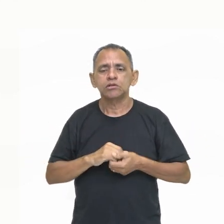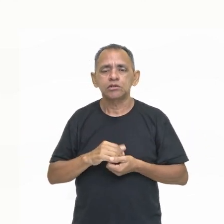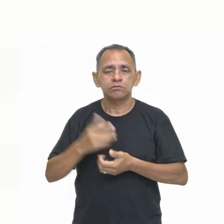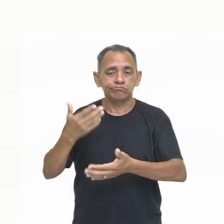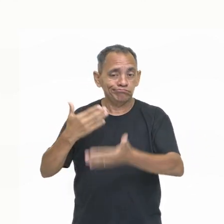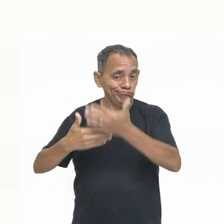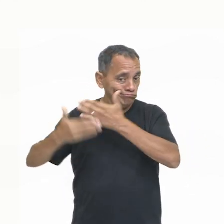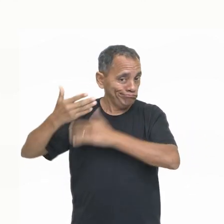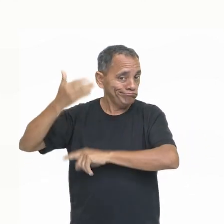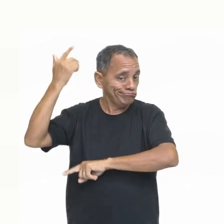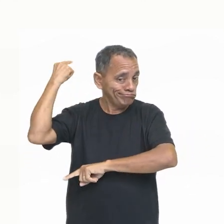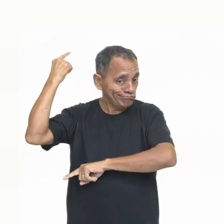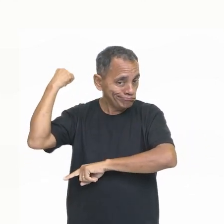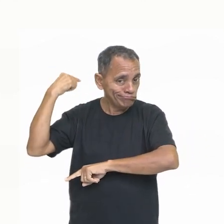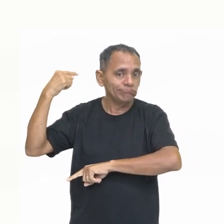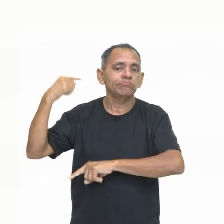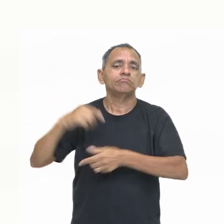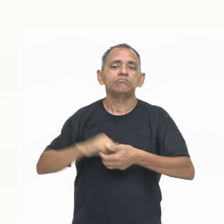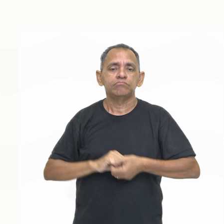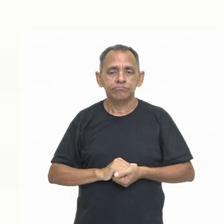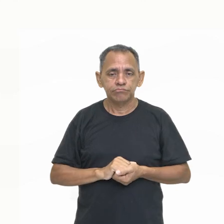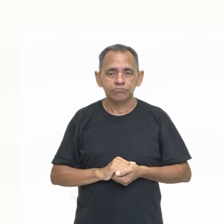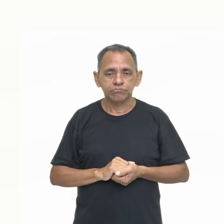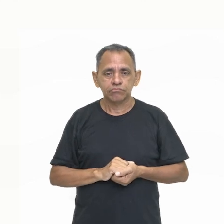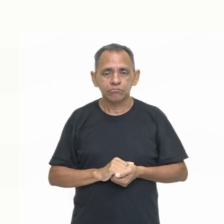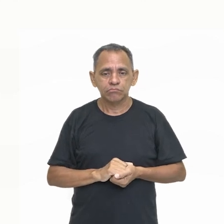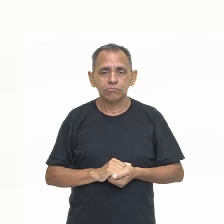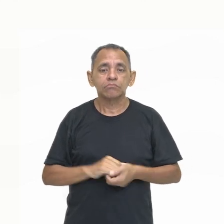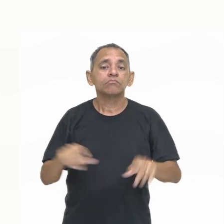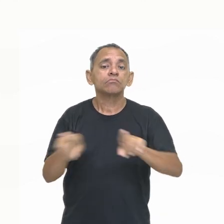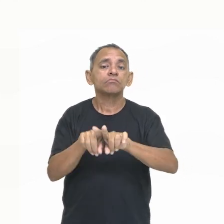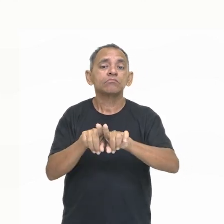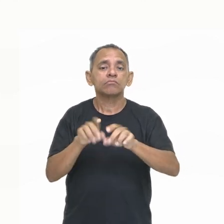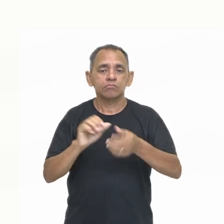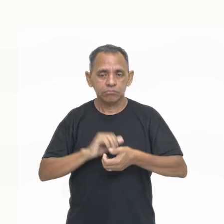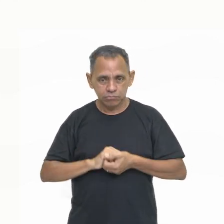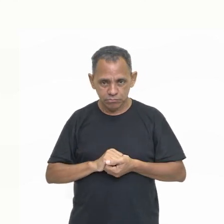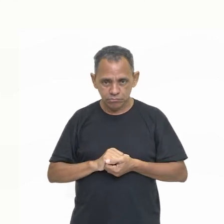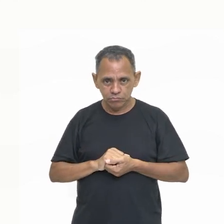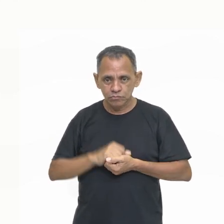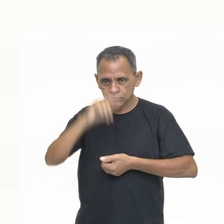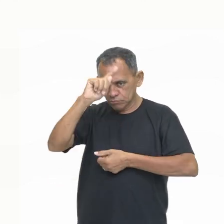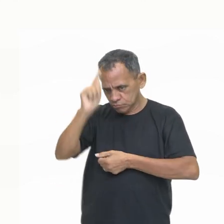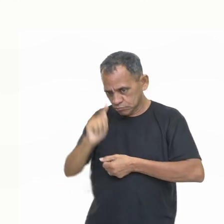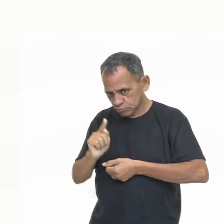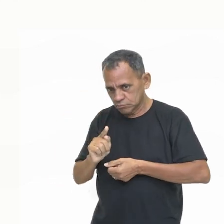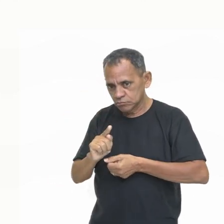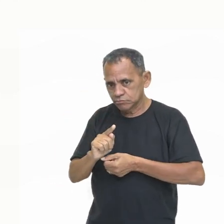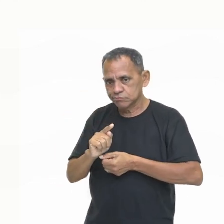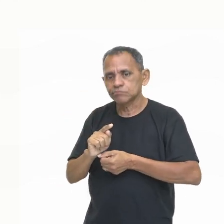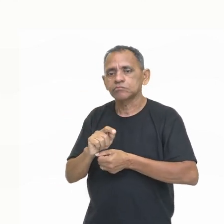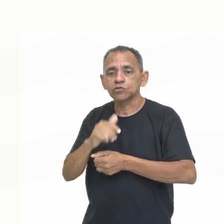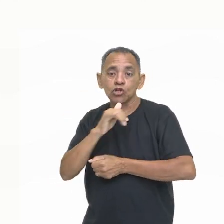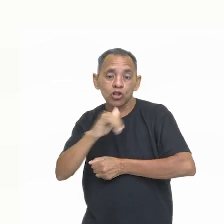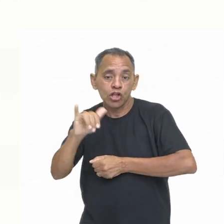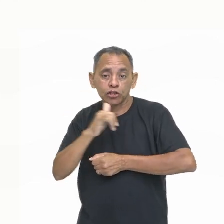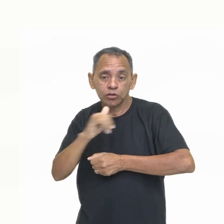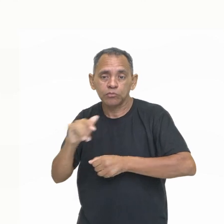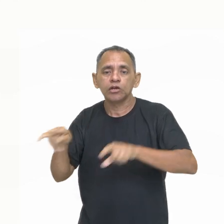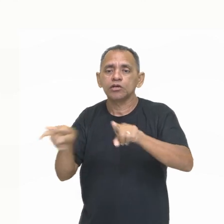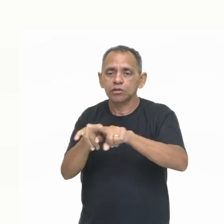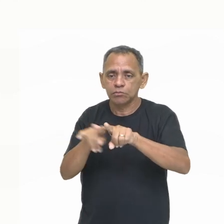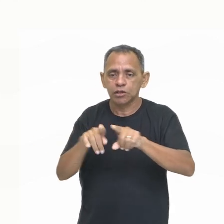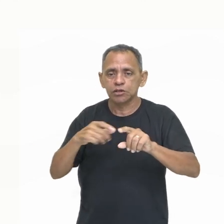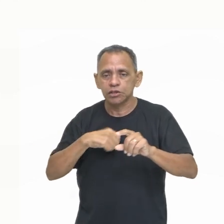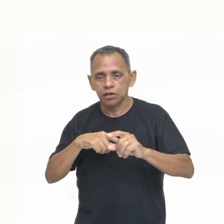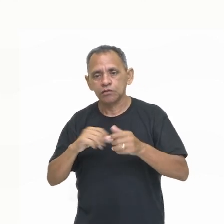descargas elétricas, né? E também tinha toda essa simulação